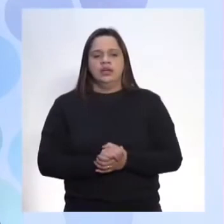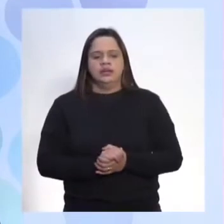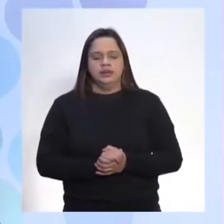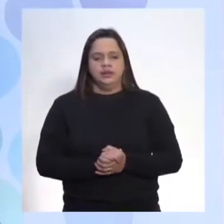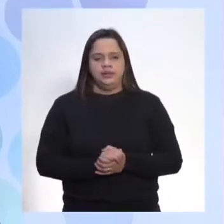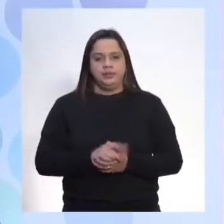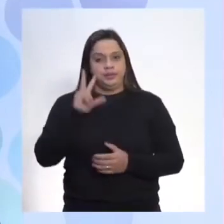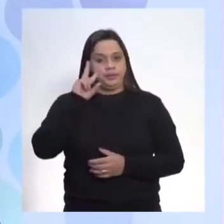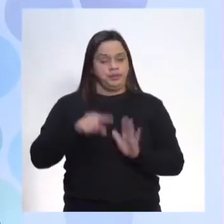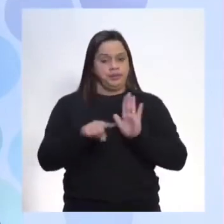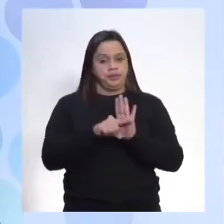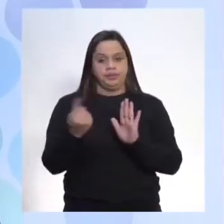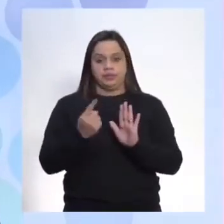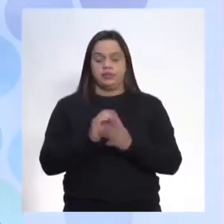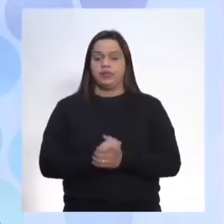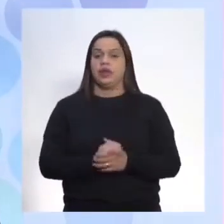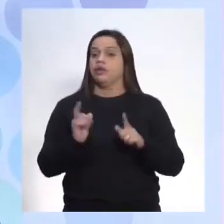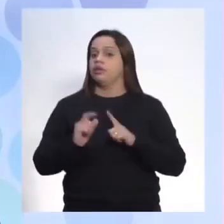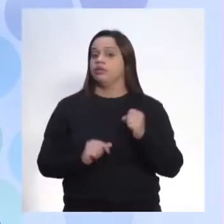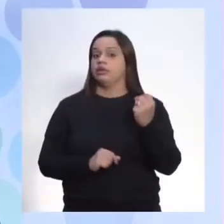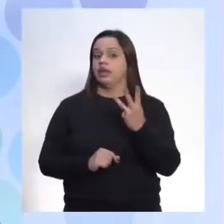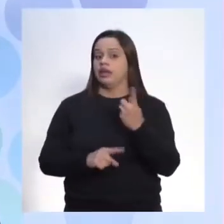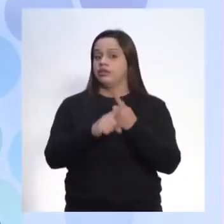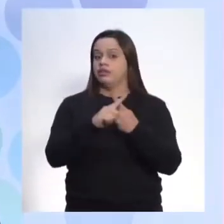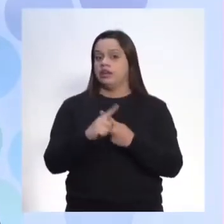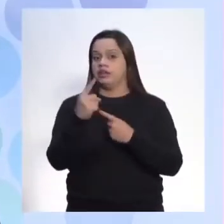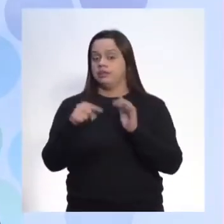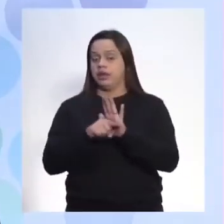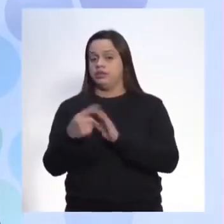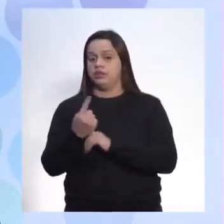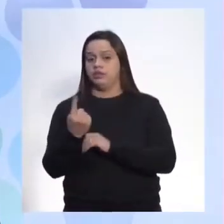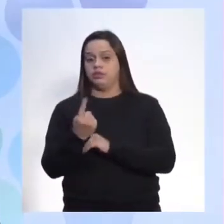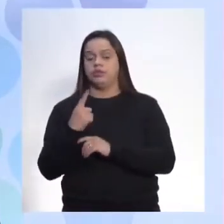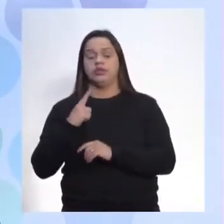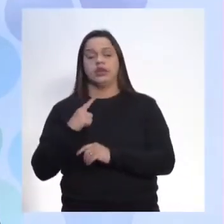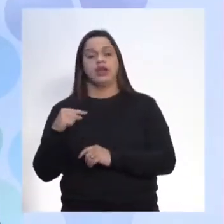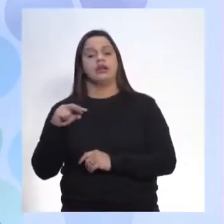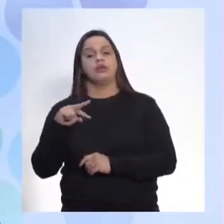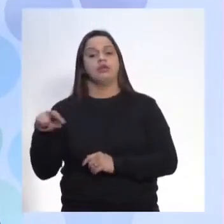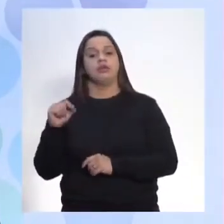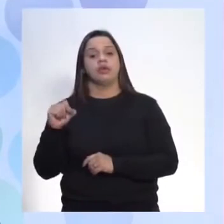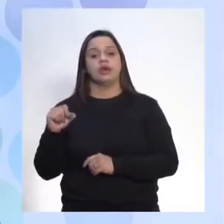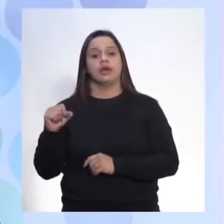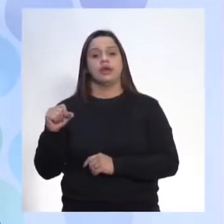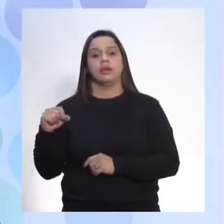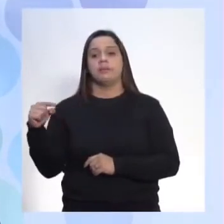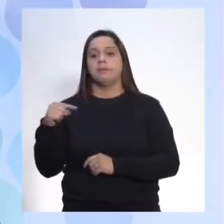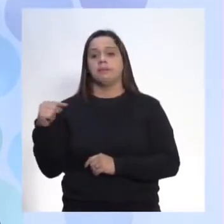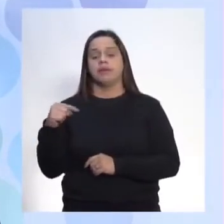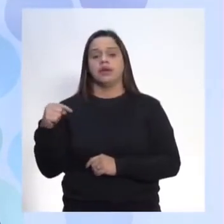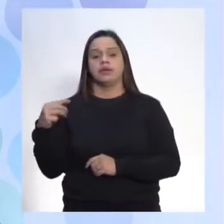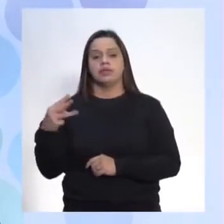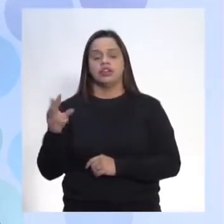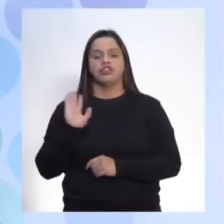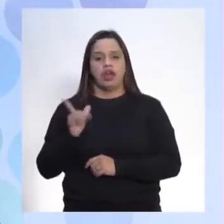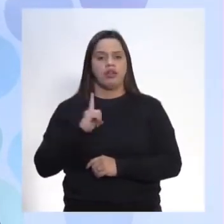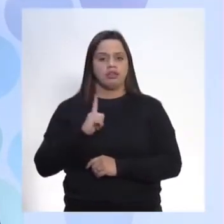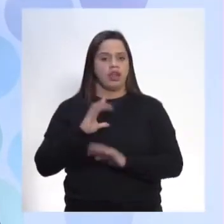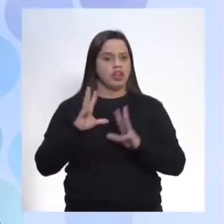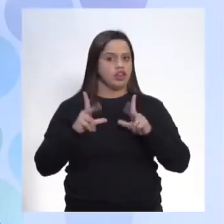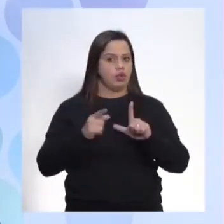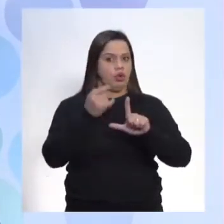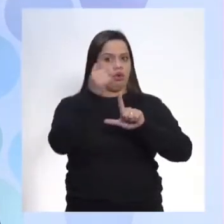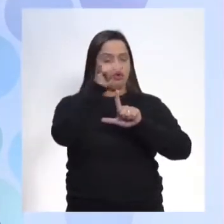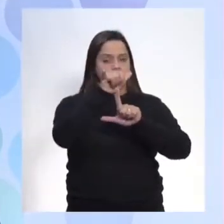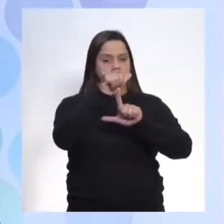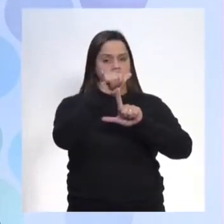Então, eu tenho 3 vezes menos 1. Então, eu tenho quem? O menos 3. Pronto, já tenho as coordenadas aqui. Ó. O x